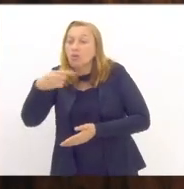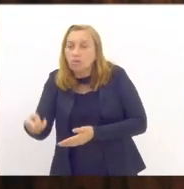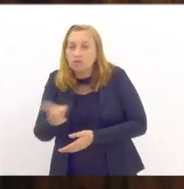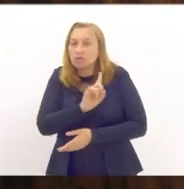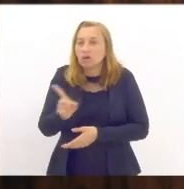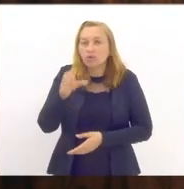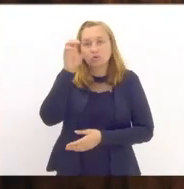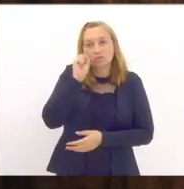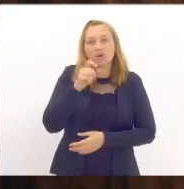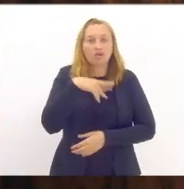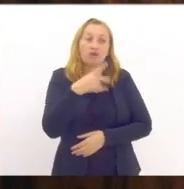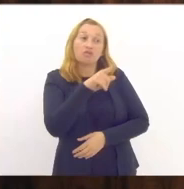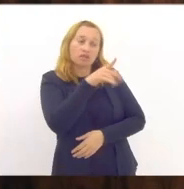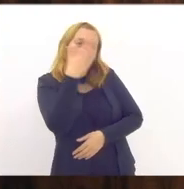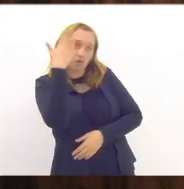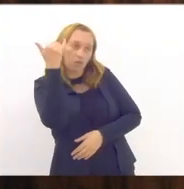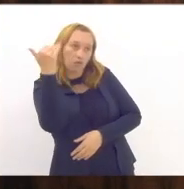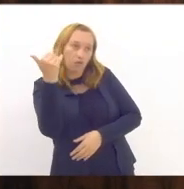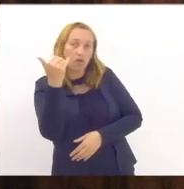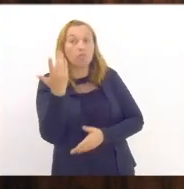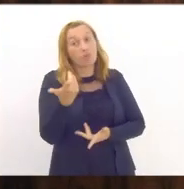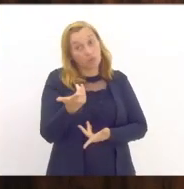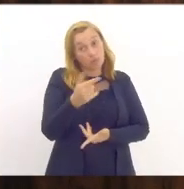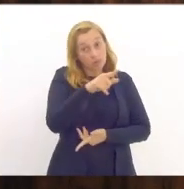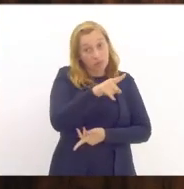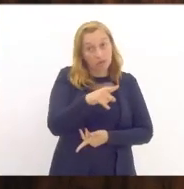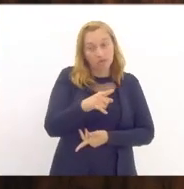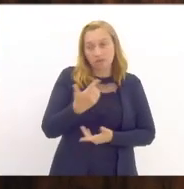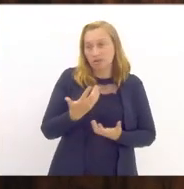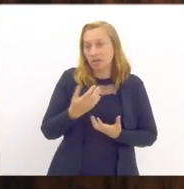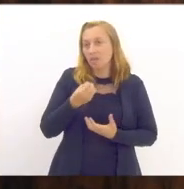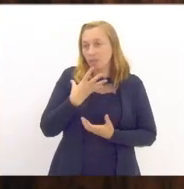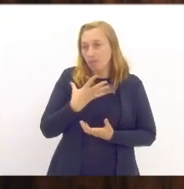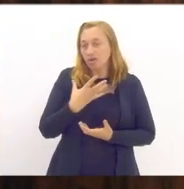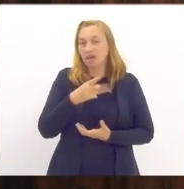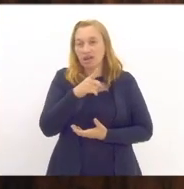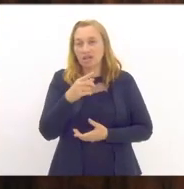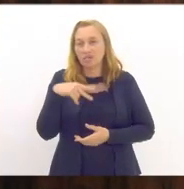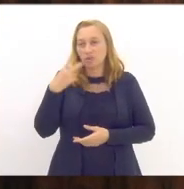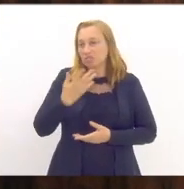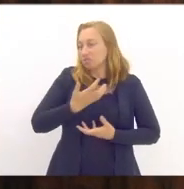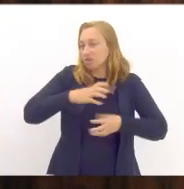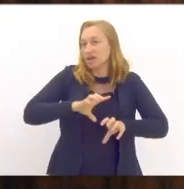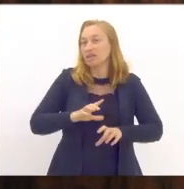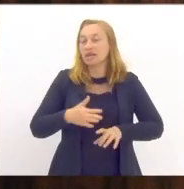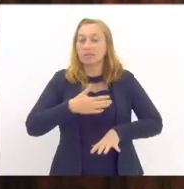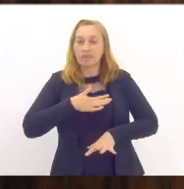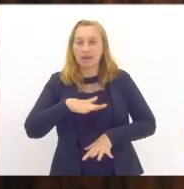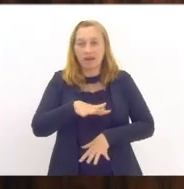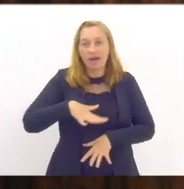falei, Pedro, tu ganhou um fã-clube, ainda bem que ele não quer ser político, porque na minha área, a